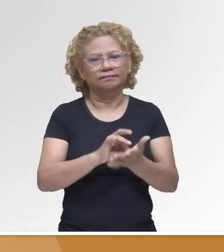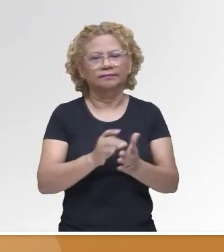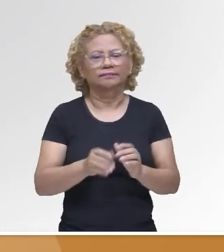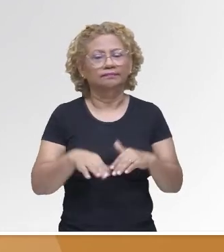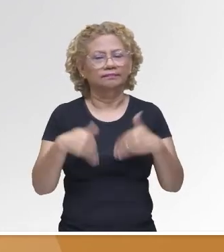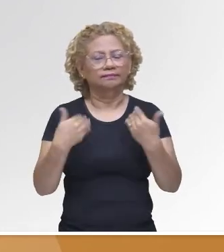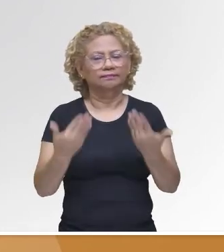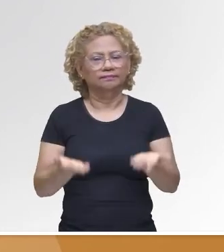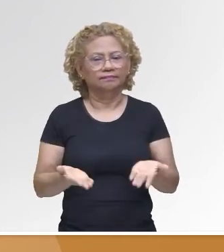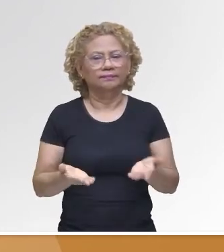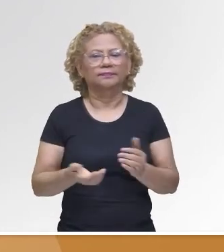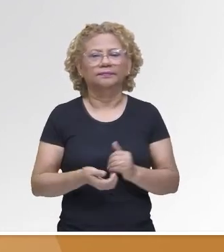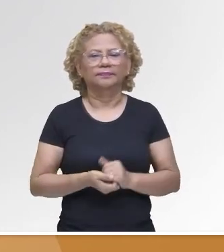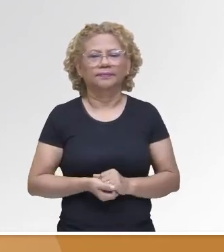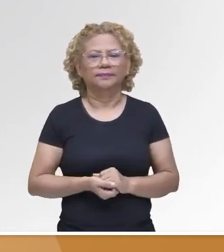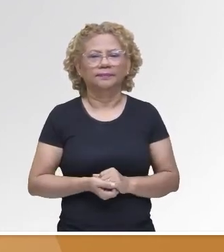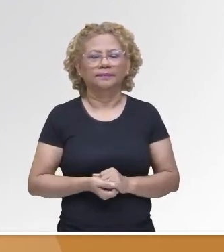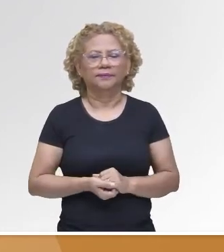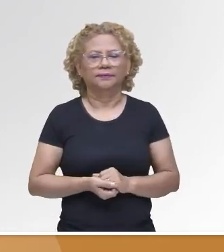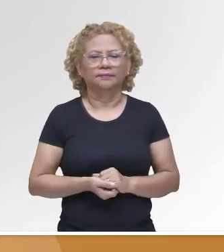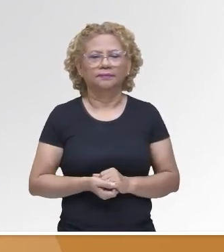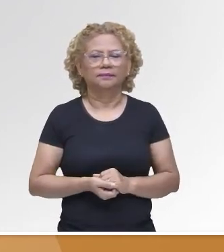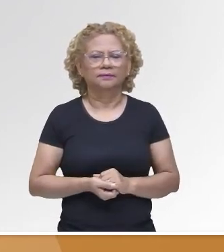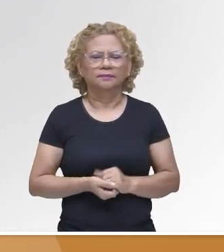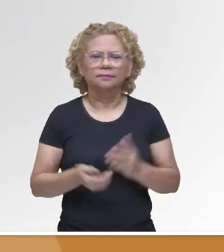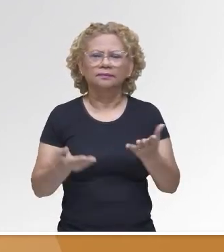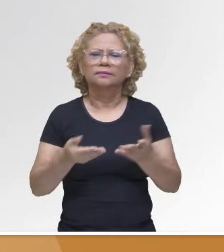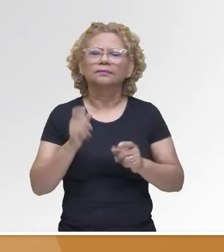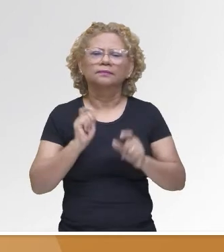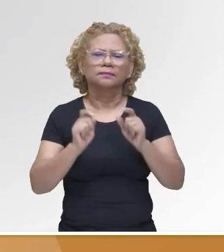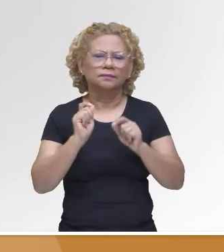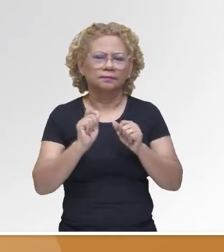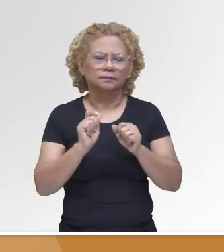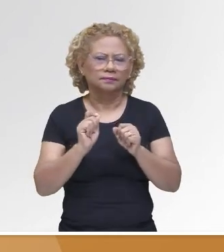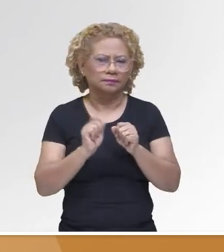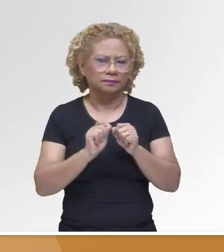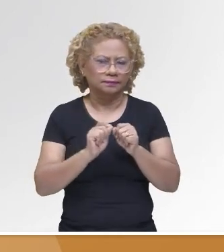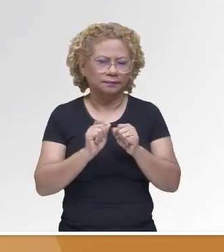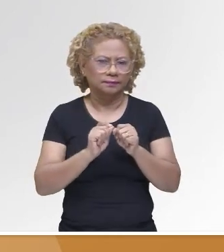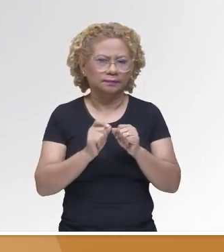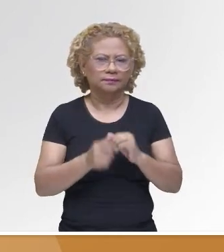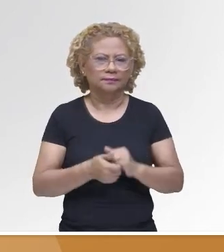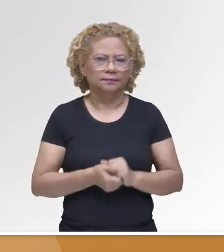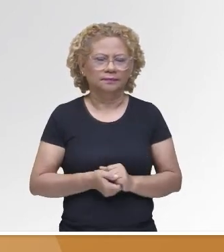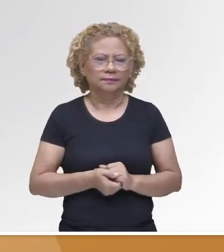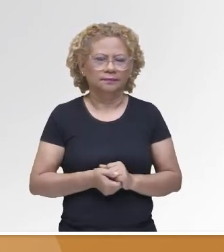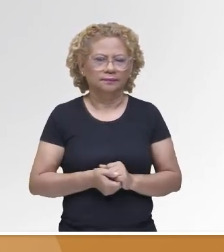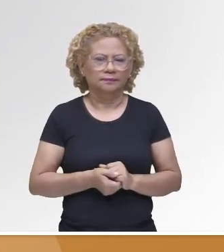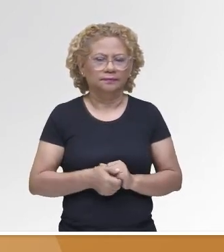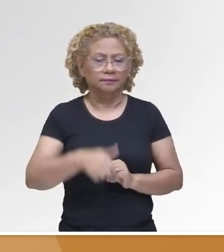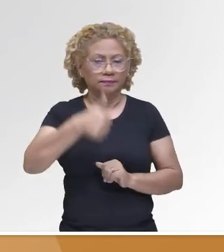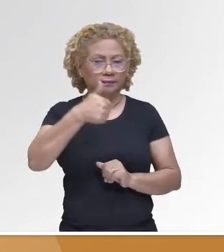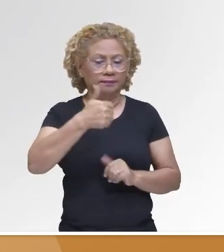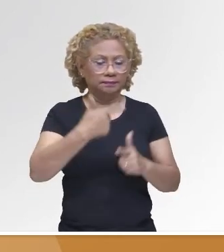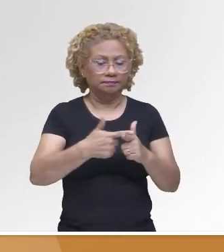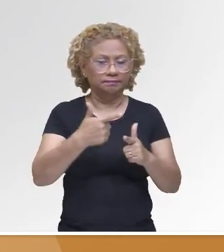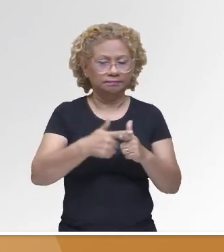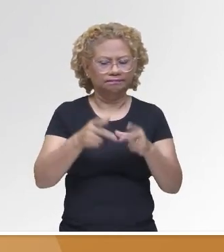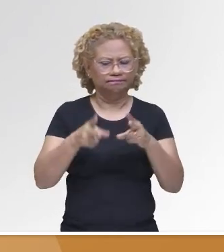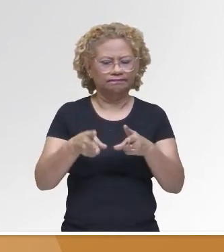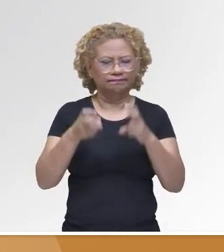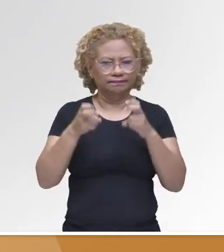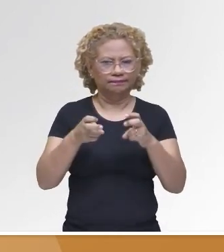Então, o que ele vai fazer agora? Ele vai, em cima desse problema que ele percebeu, ele